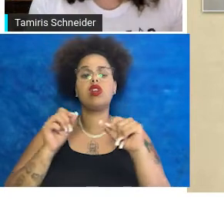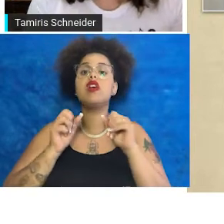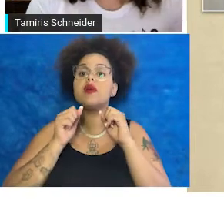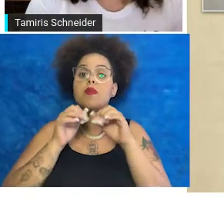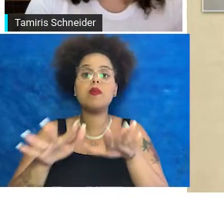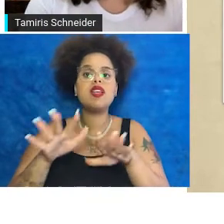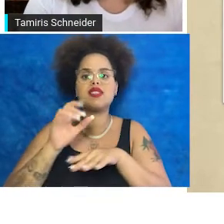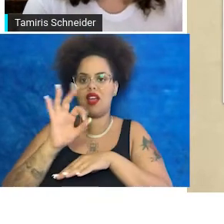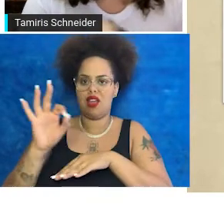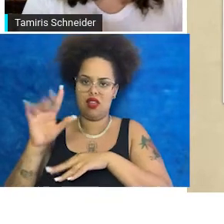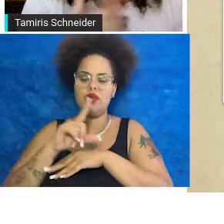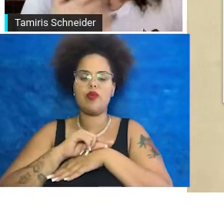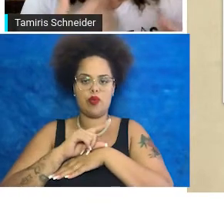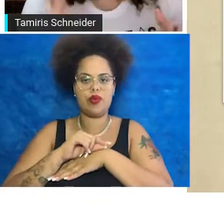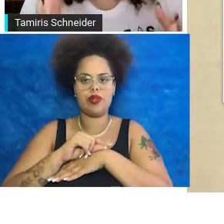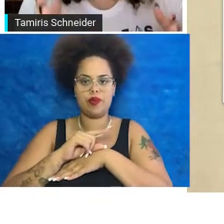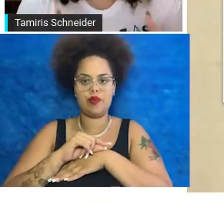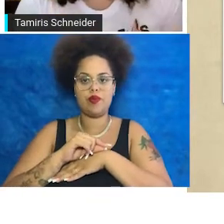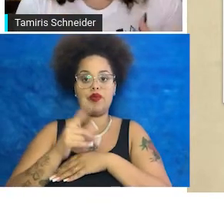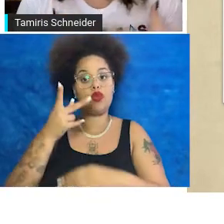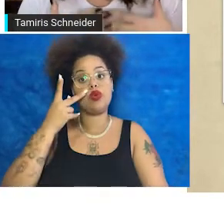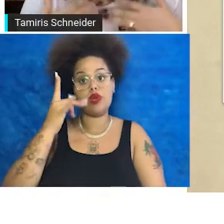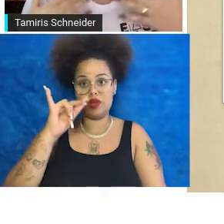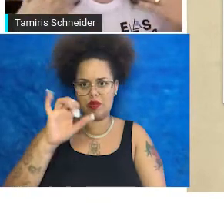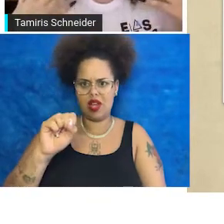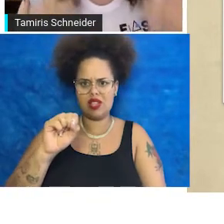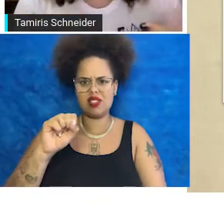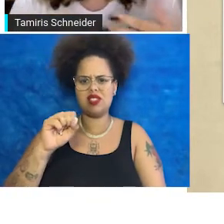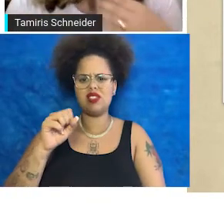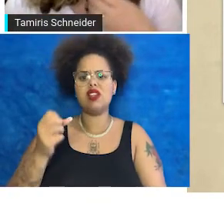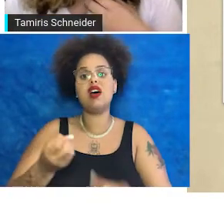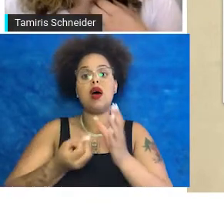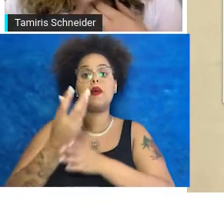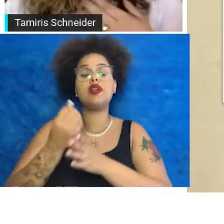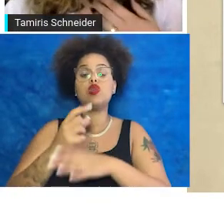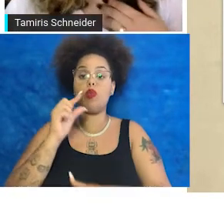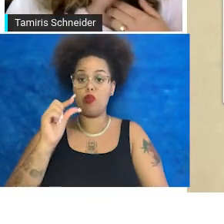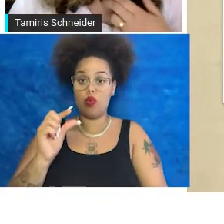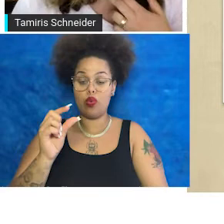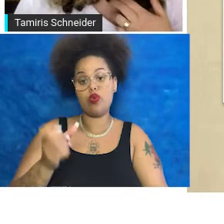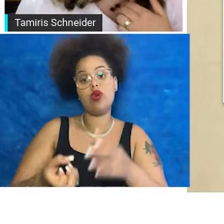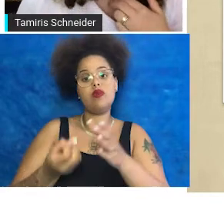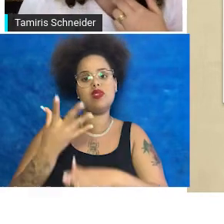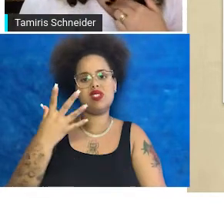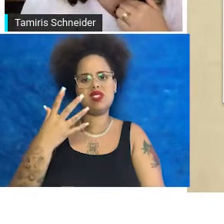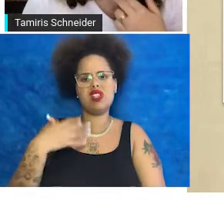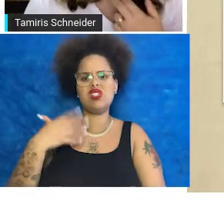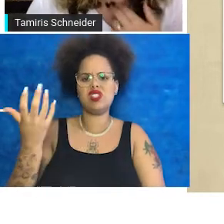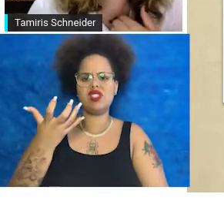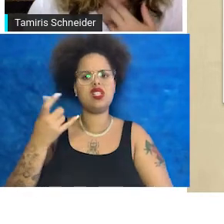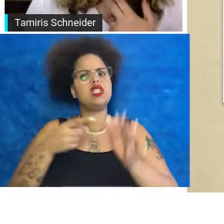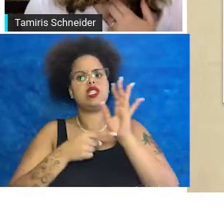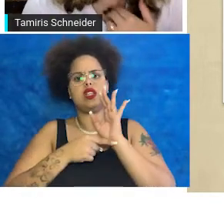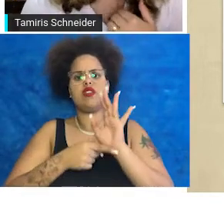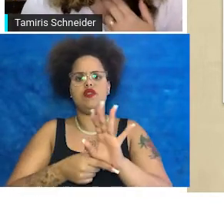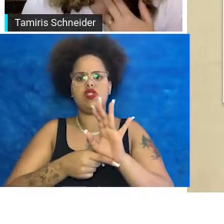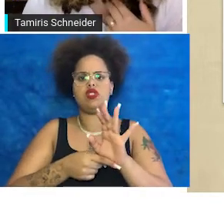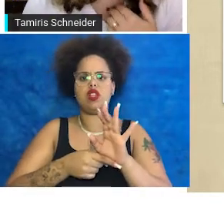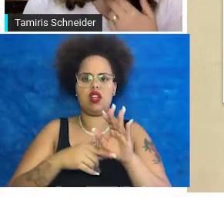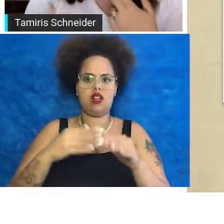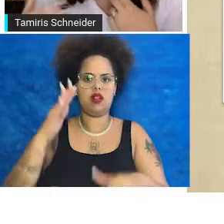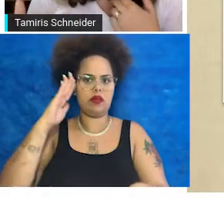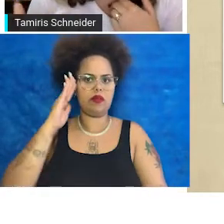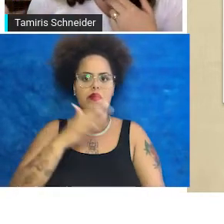em cada momento, né? Os pais, eles apareciam muito pouco, e quando apareciam, a gente quis reforçar esse ar